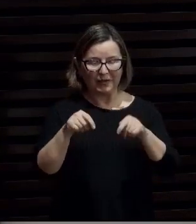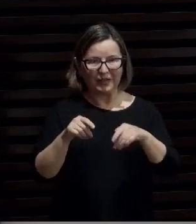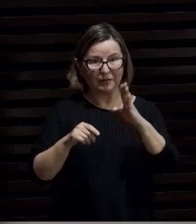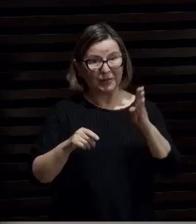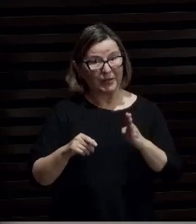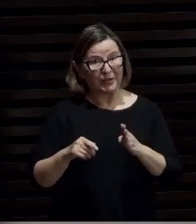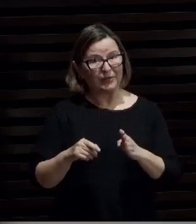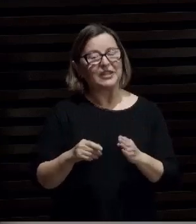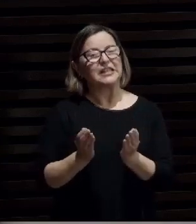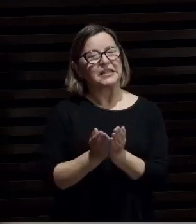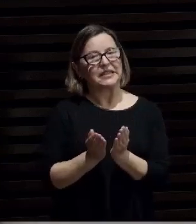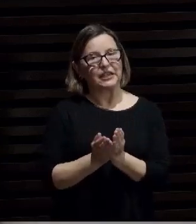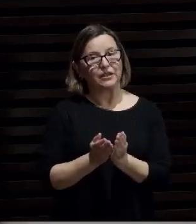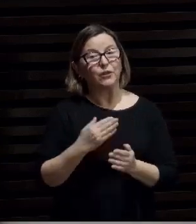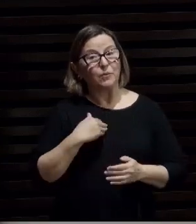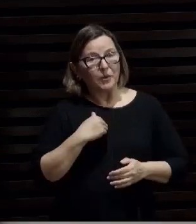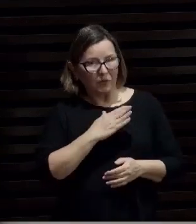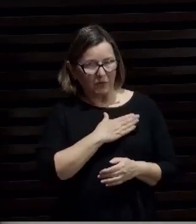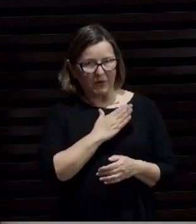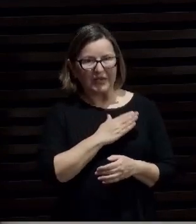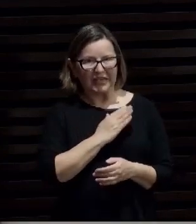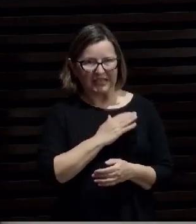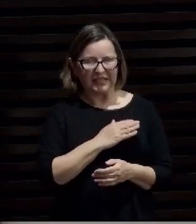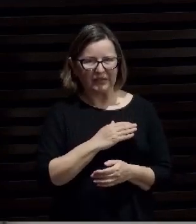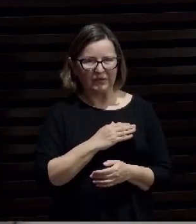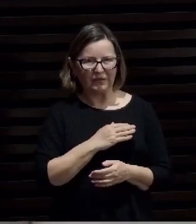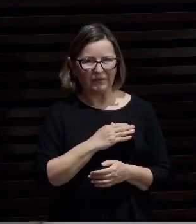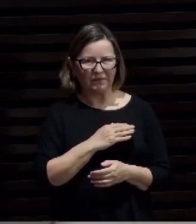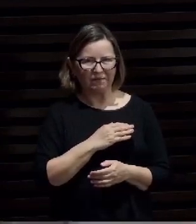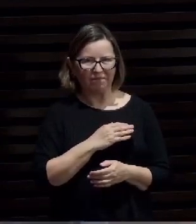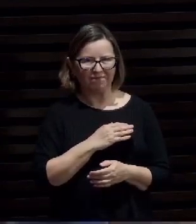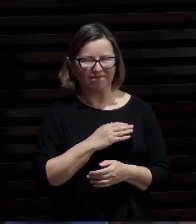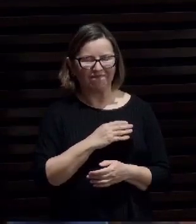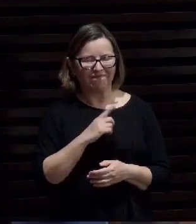No meu coração, meus amados, gera uma profunda preocupação.